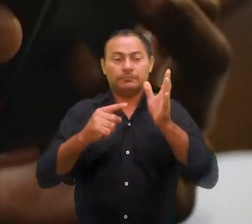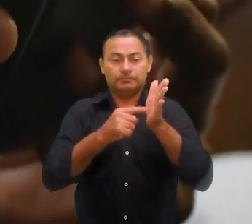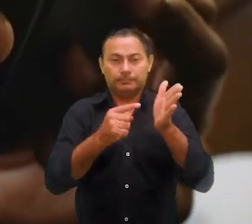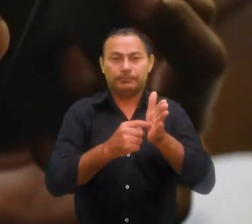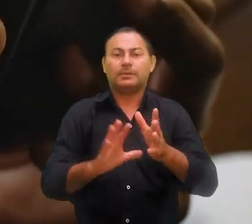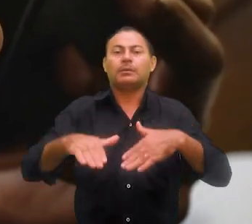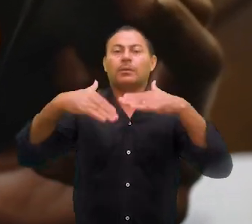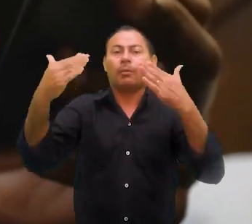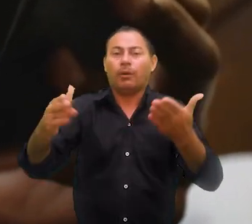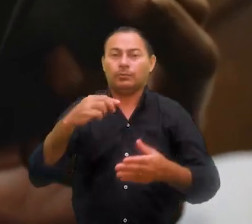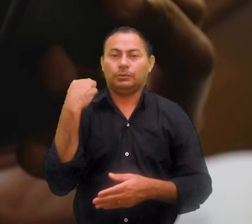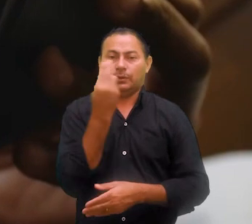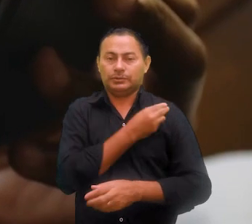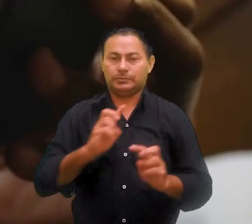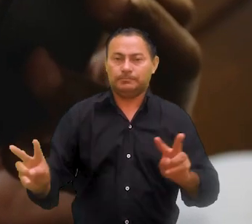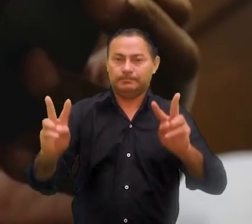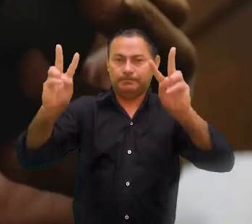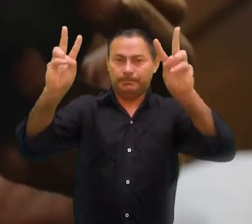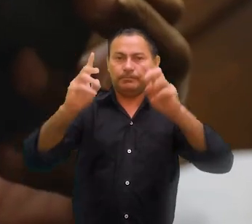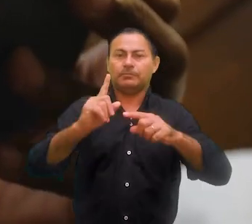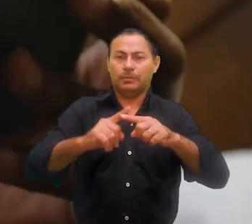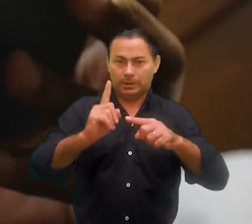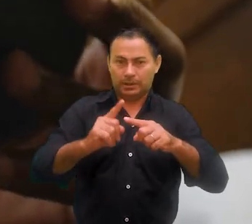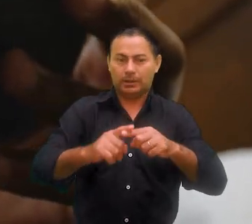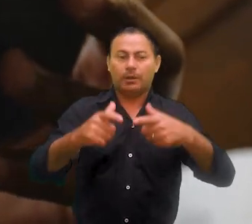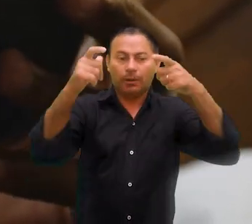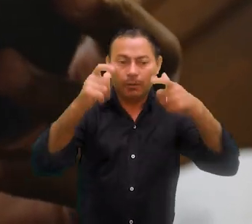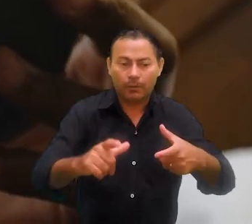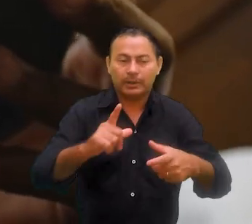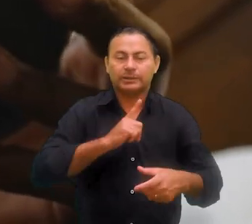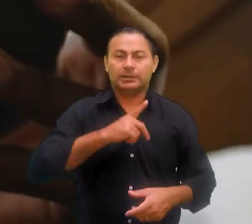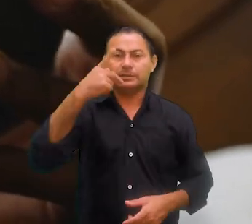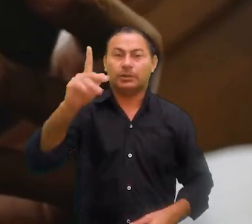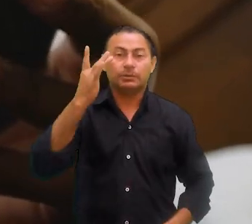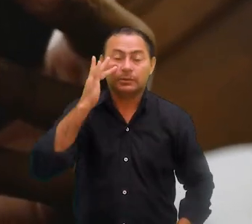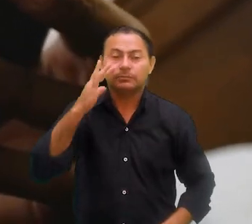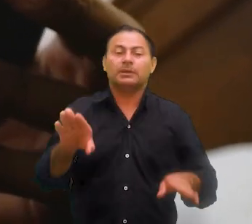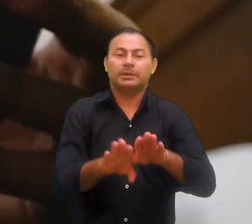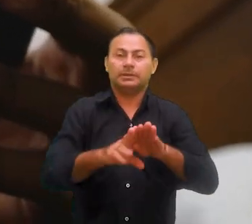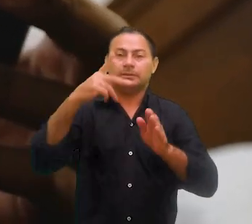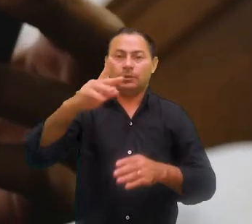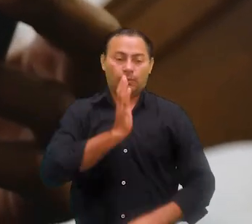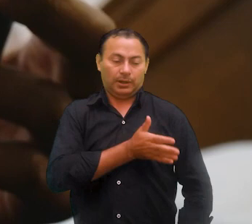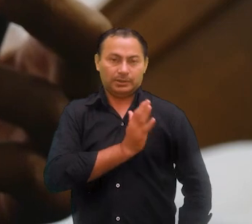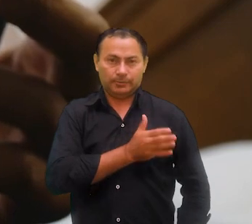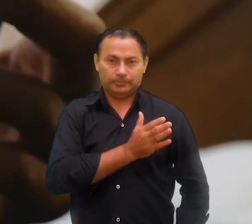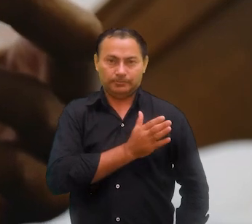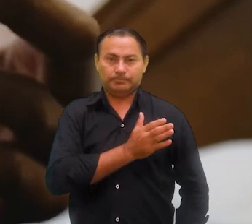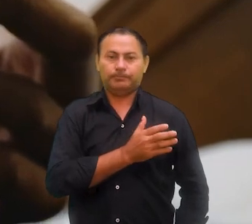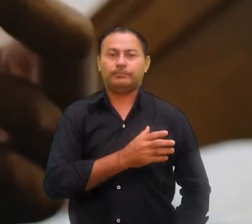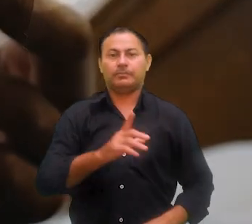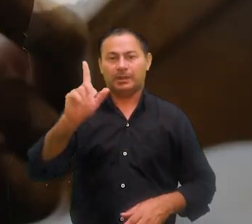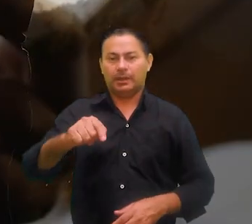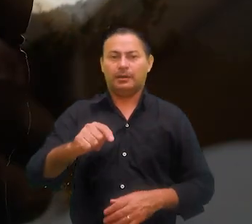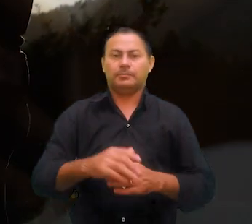e um forte indicador de quais são os nossos valores. Porque, onde estiver o seu tesouro, aí também estará o seu